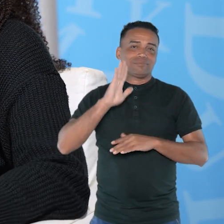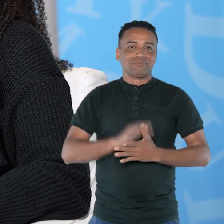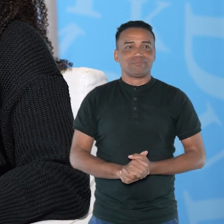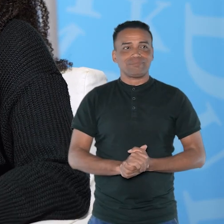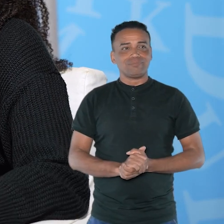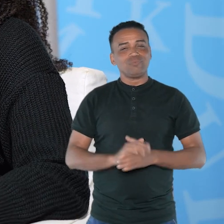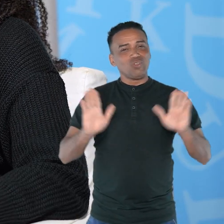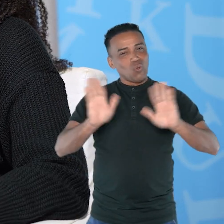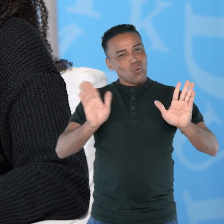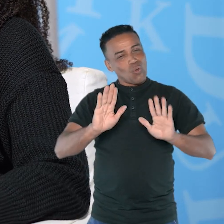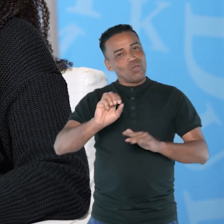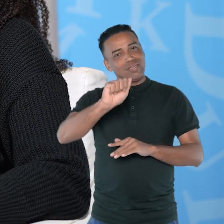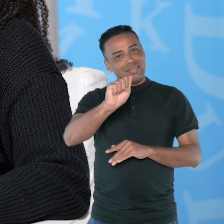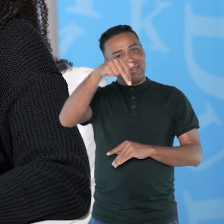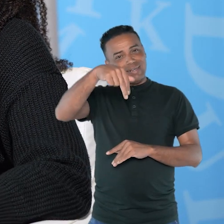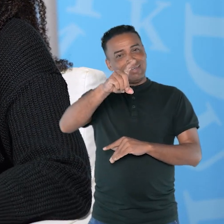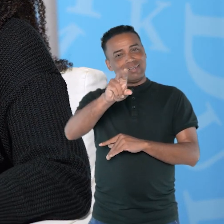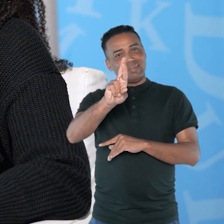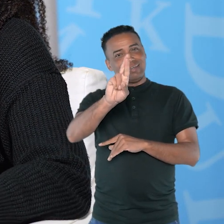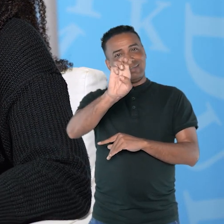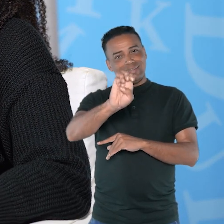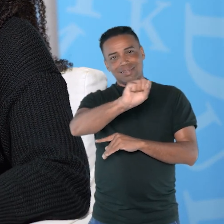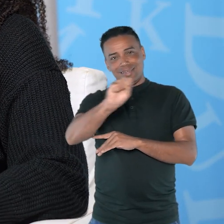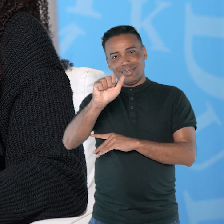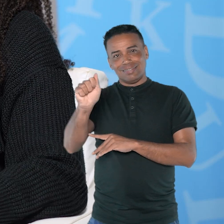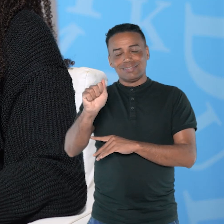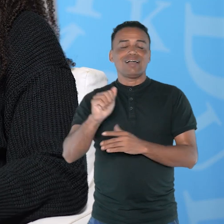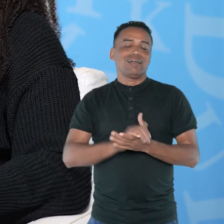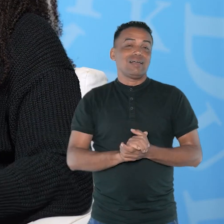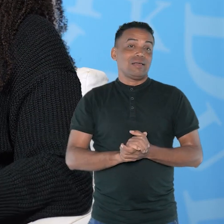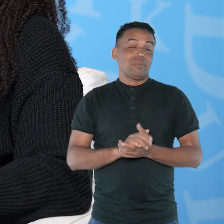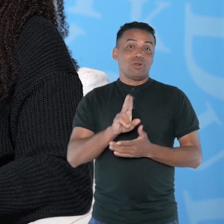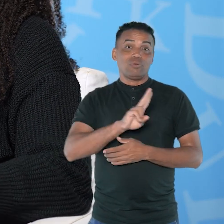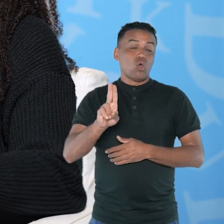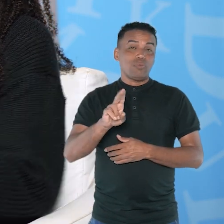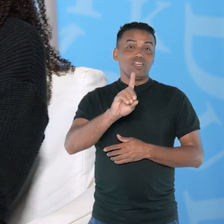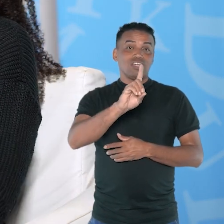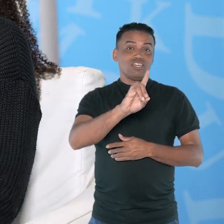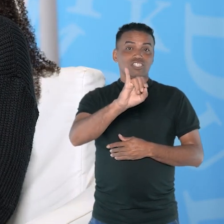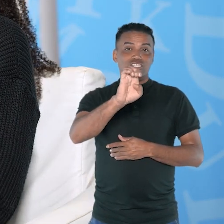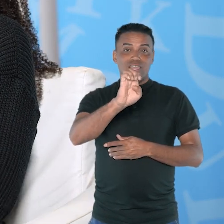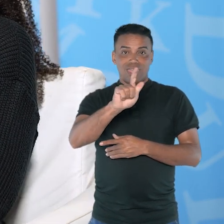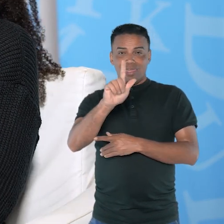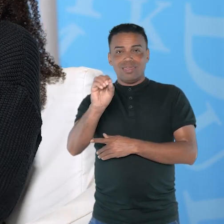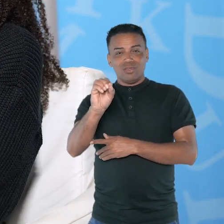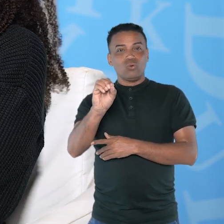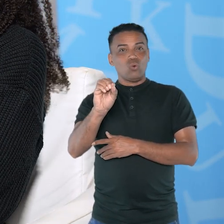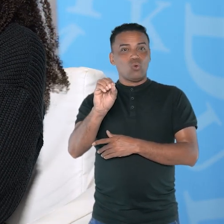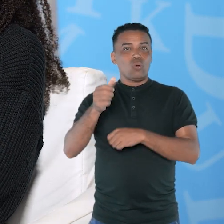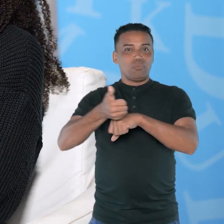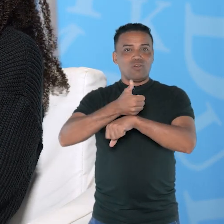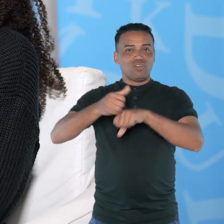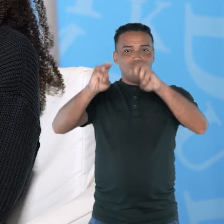Oi, Andressa. Mais uma vez, né, em nome do Diego, nosso museólogo, a gente agradece a sua